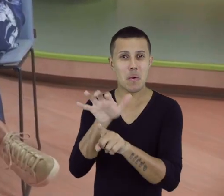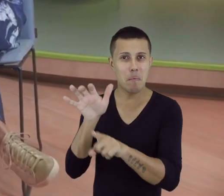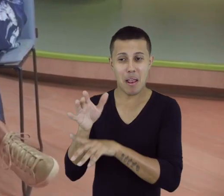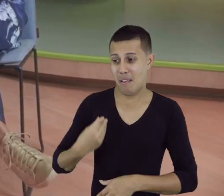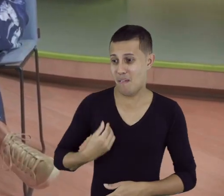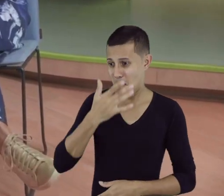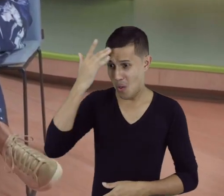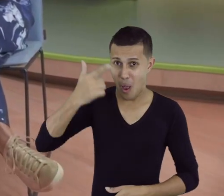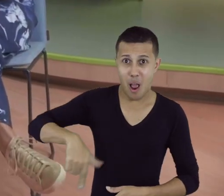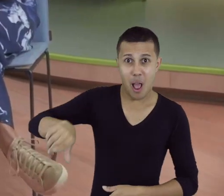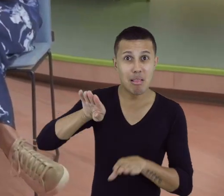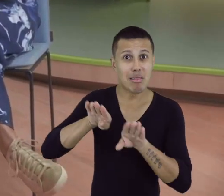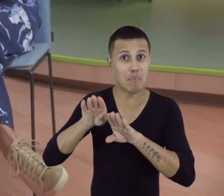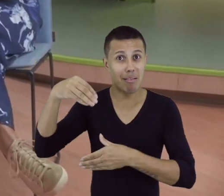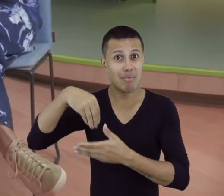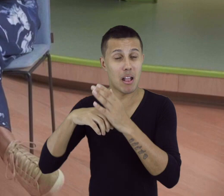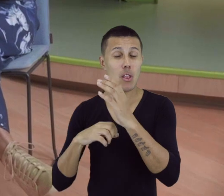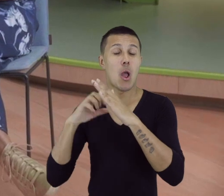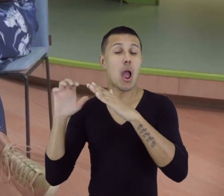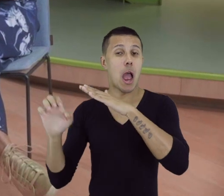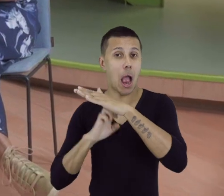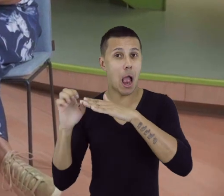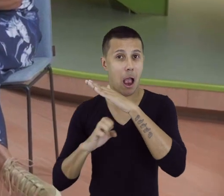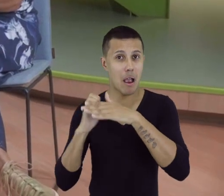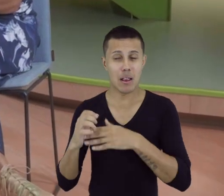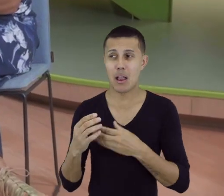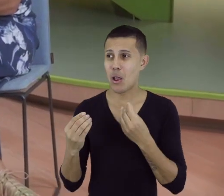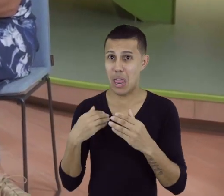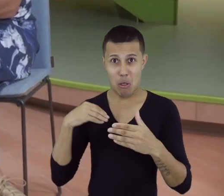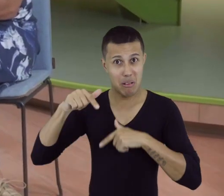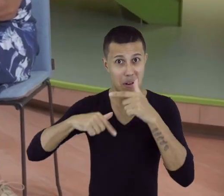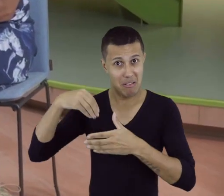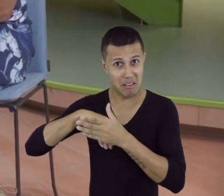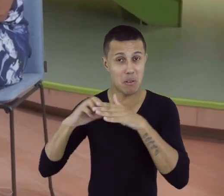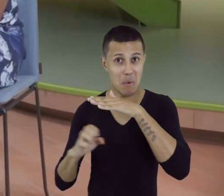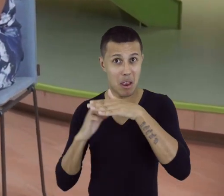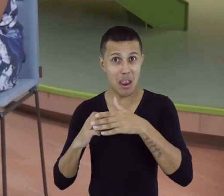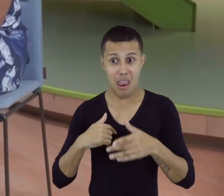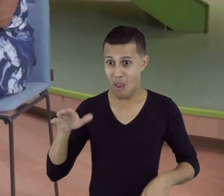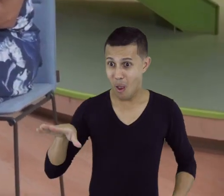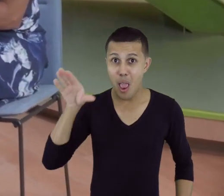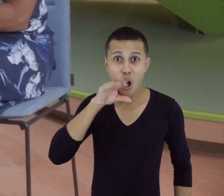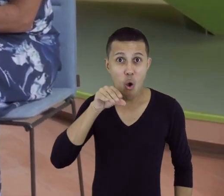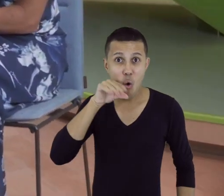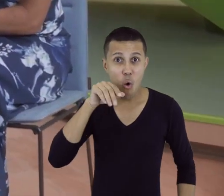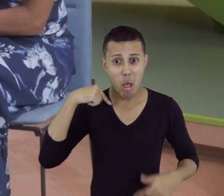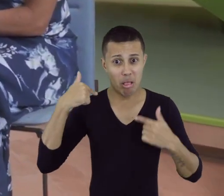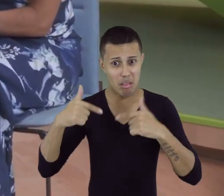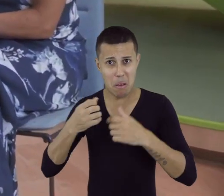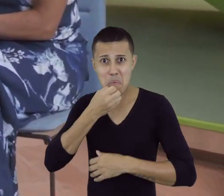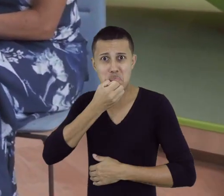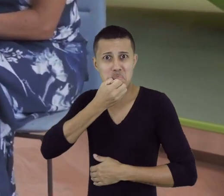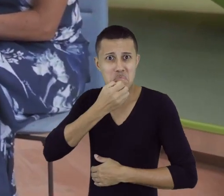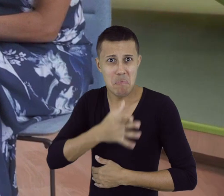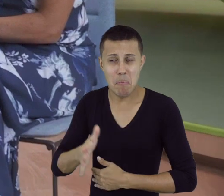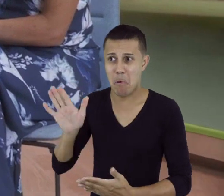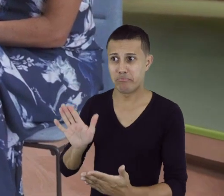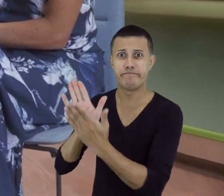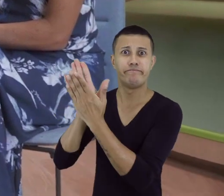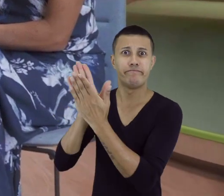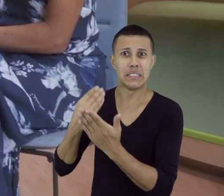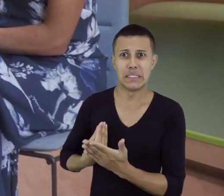a vida de todo mundo, impacta inclusive as empresas, porque eu estava dentro de uma empresa quando isso aconteceu. Eu era uma funcionária que performava bem e que diante